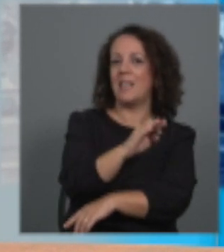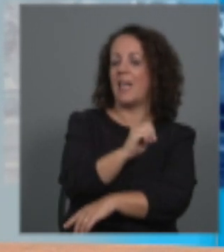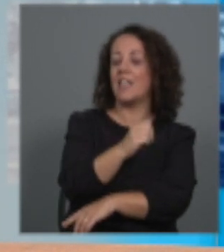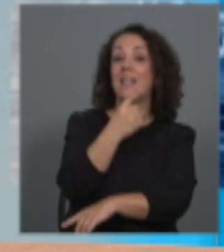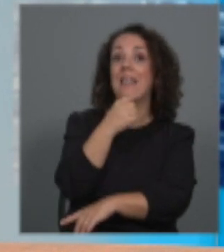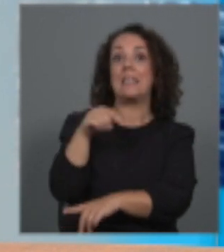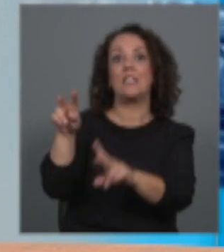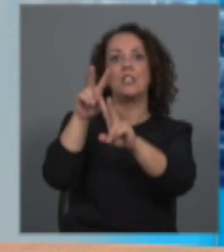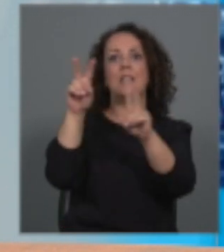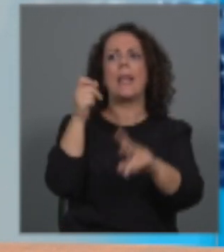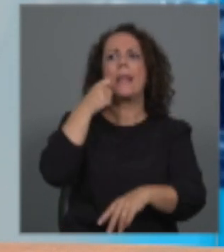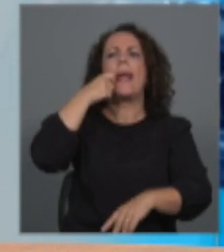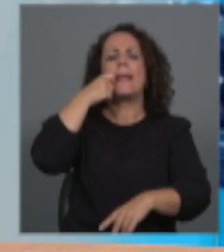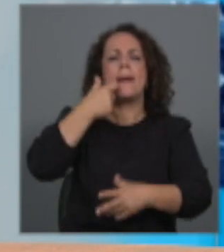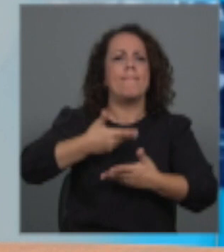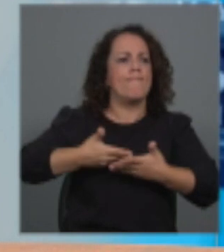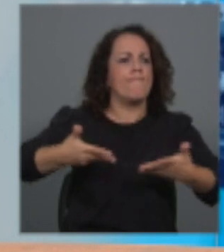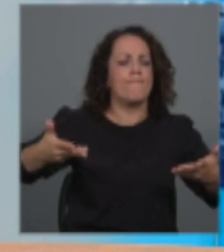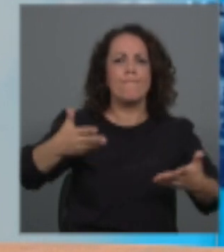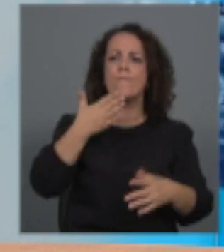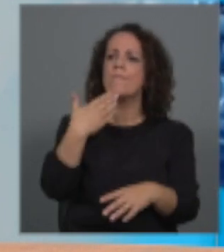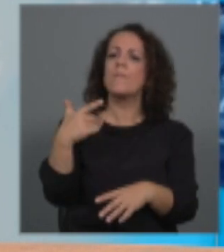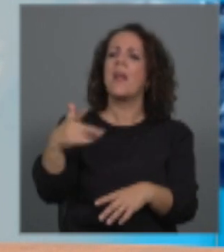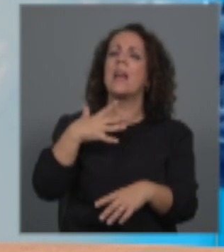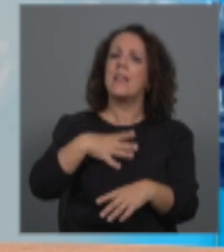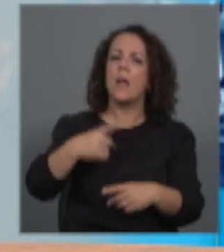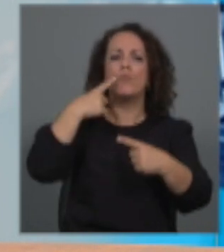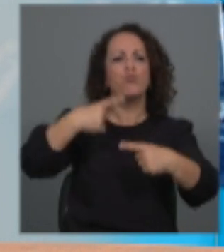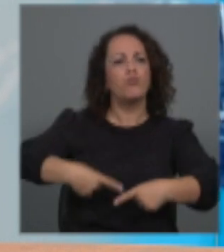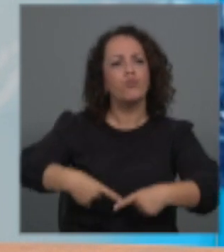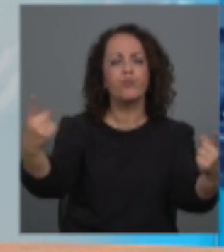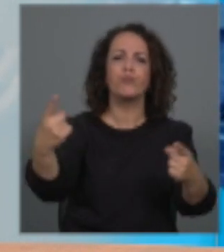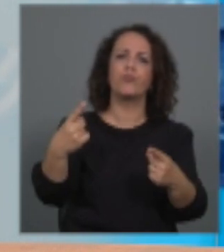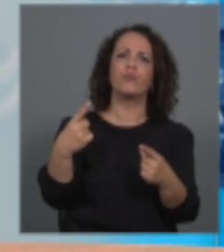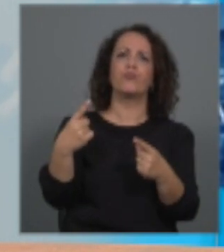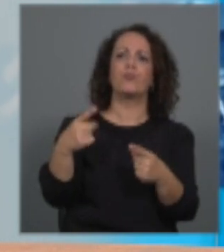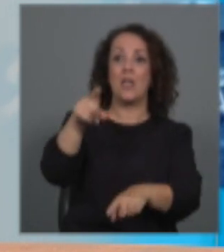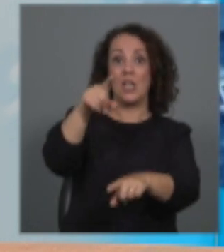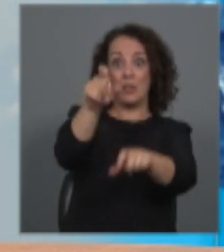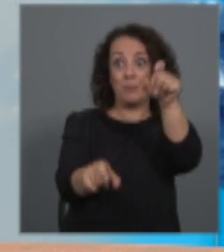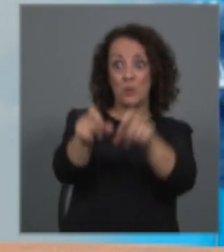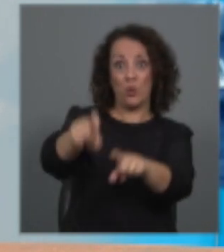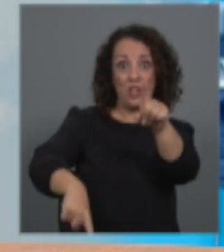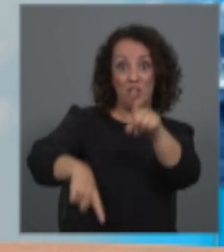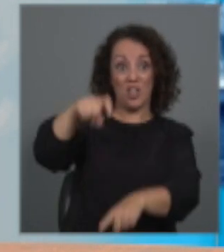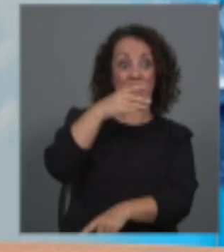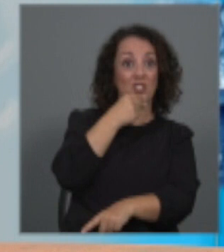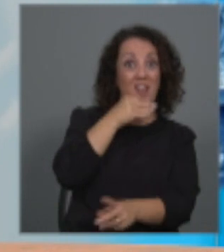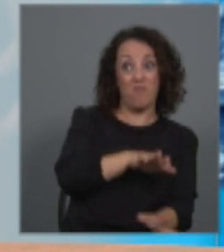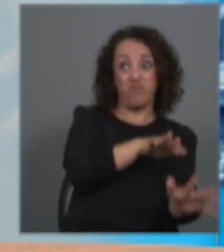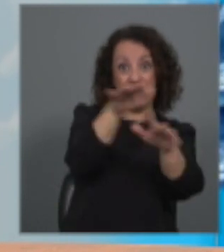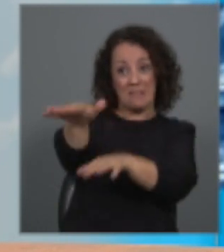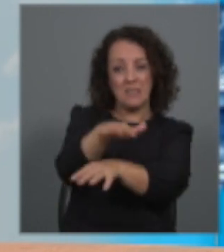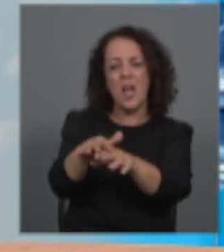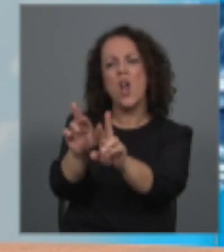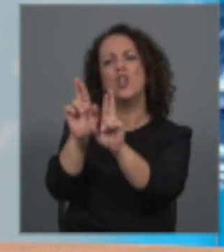profeta anónimo que quer dar esperança aos exilados de Israel. E